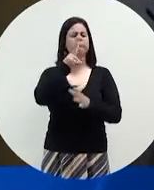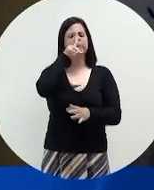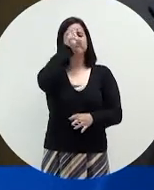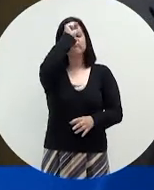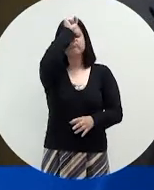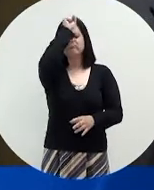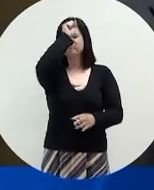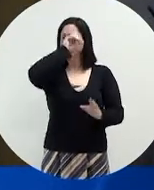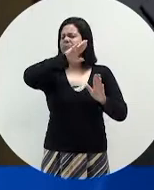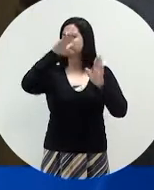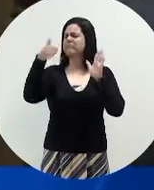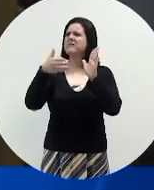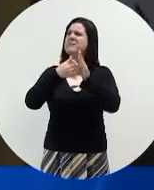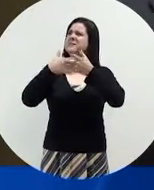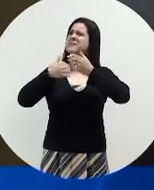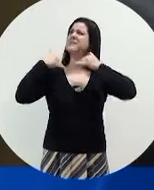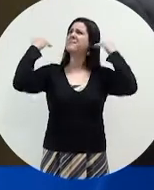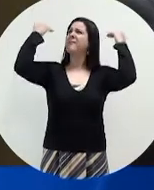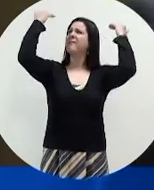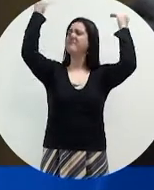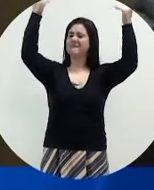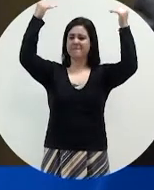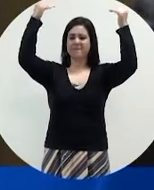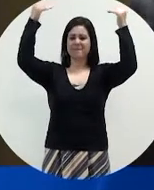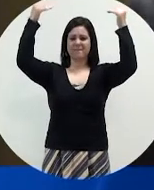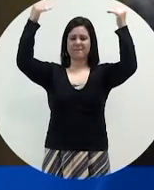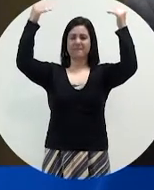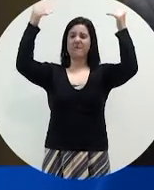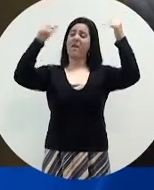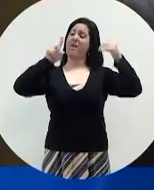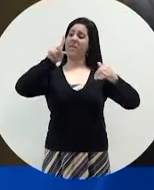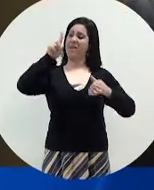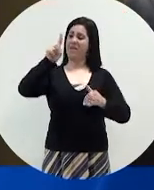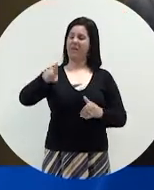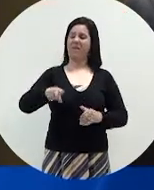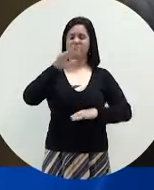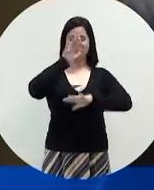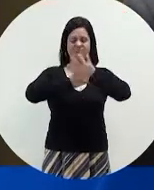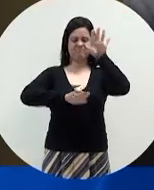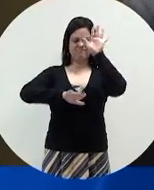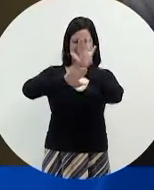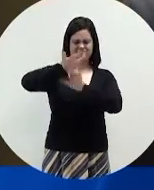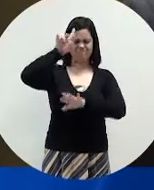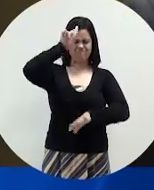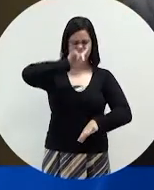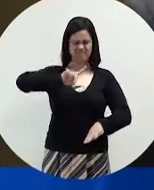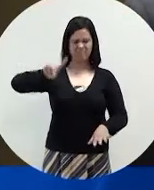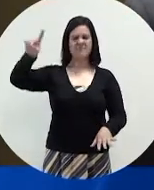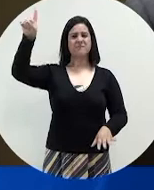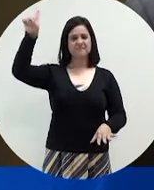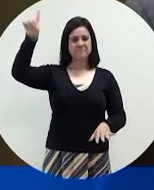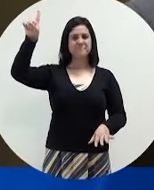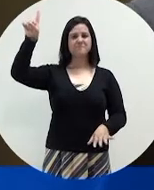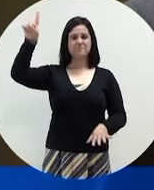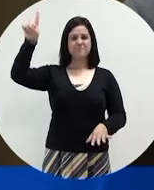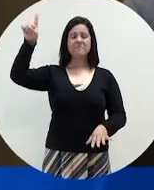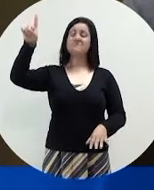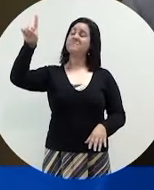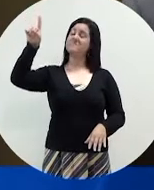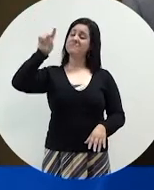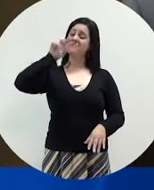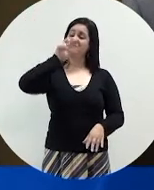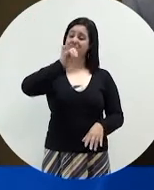tão arrogante? Ele é o Senhor, porque Ele é o dono de todas as coisas, Ele criou todas as coisas, todo o poder,